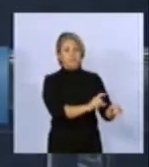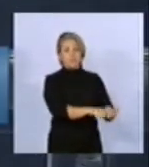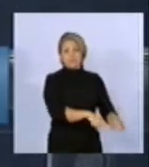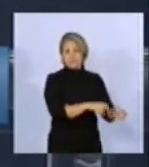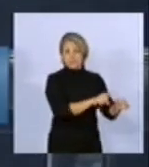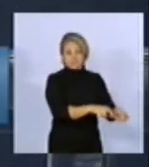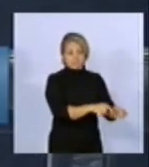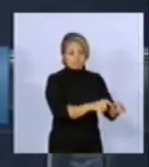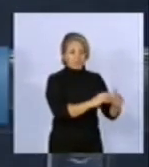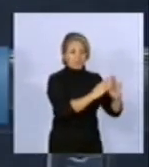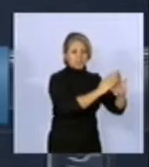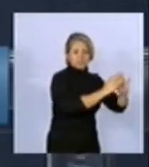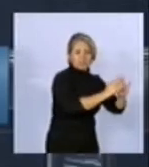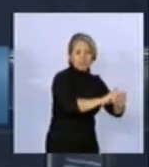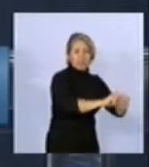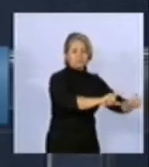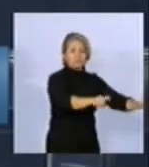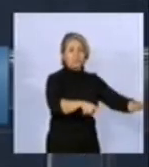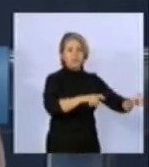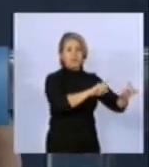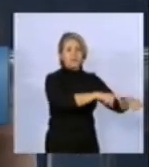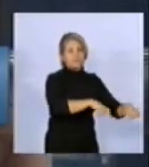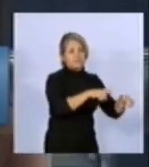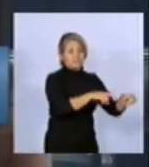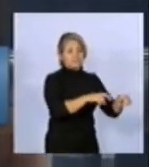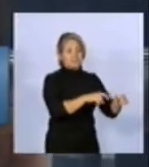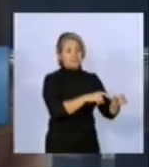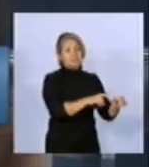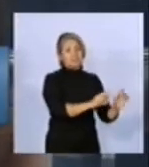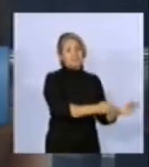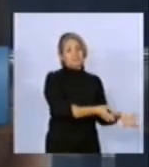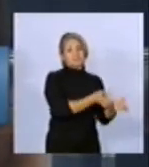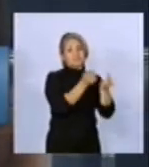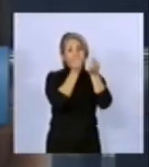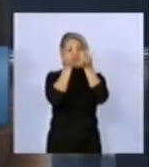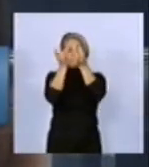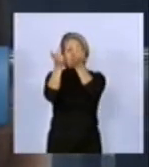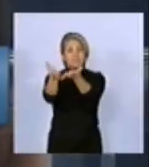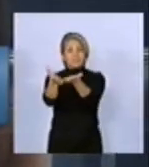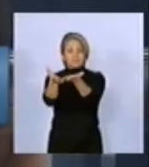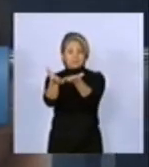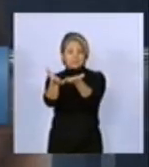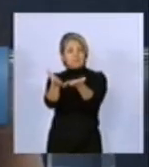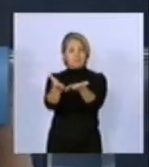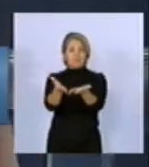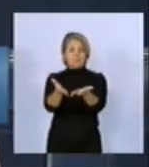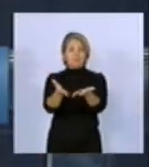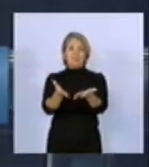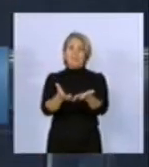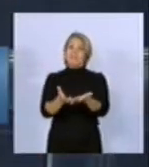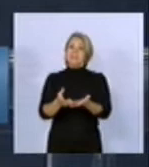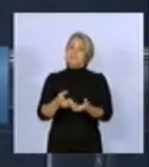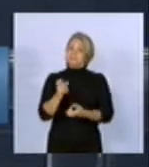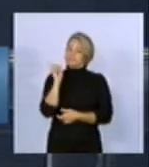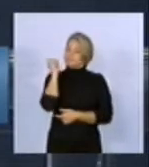e estas propriedades estão sendo a rendadas e isso é muito estranho para